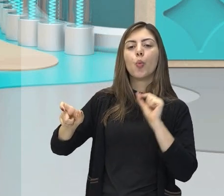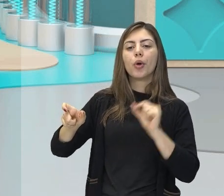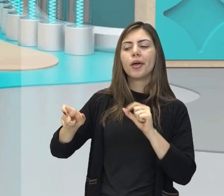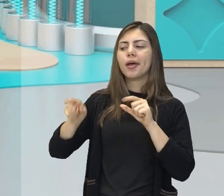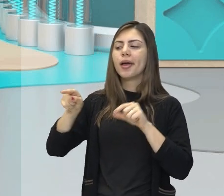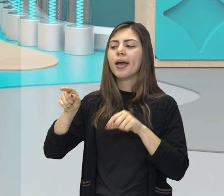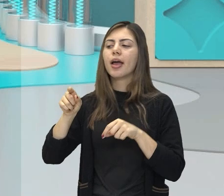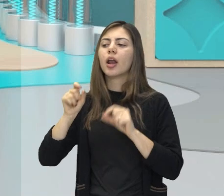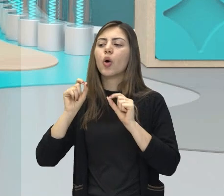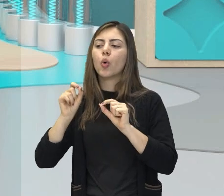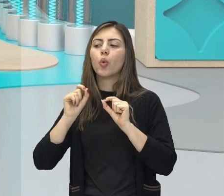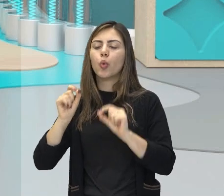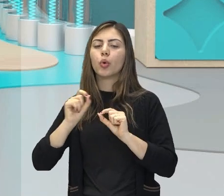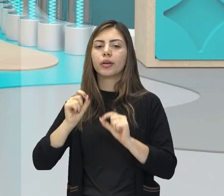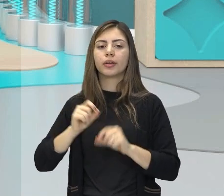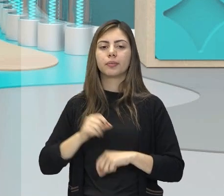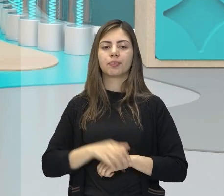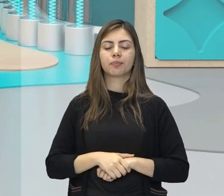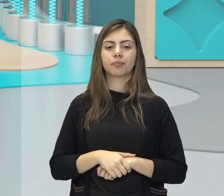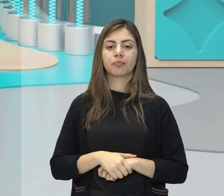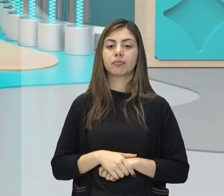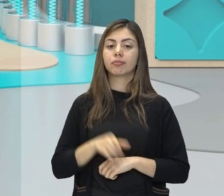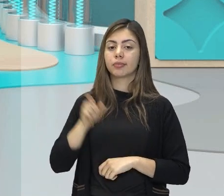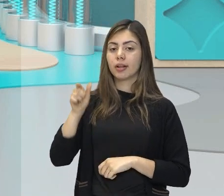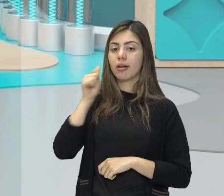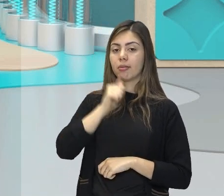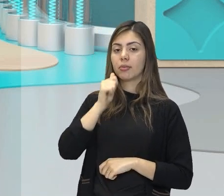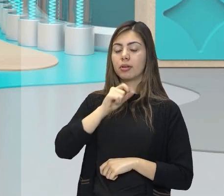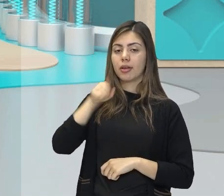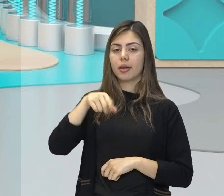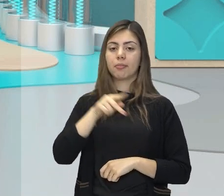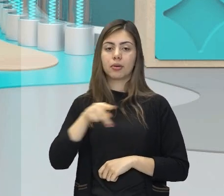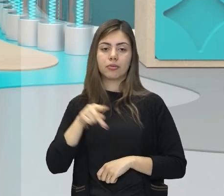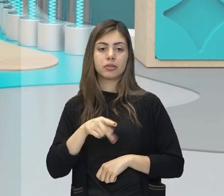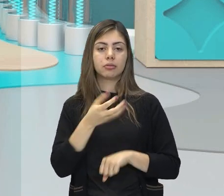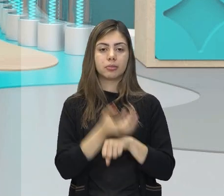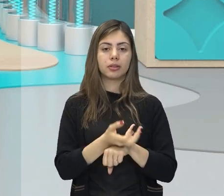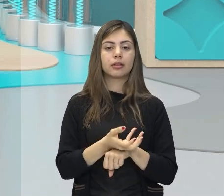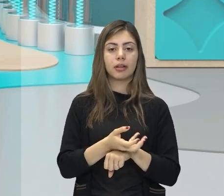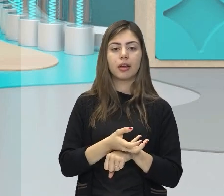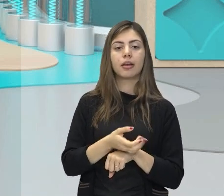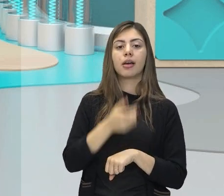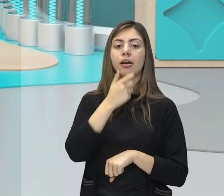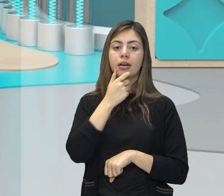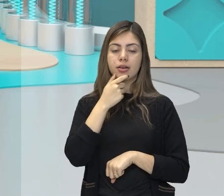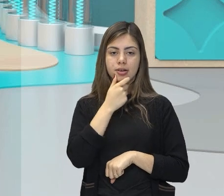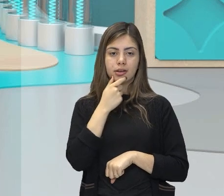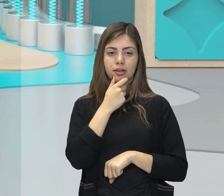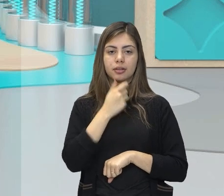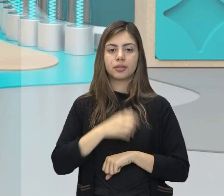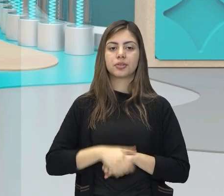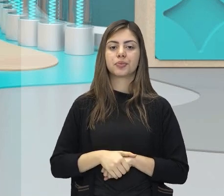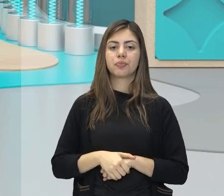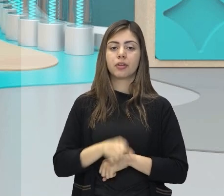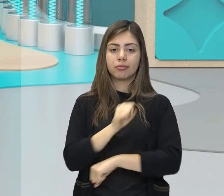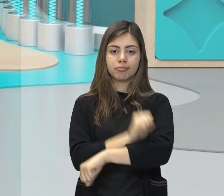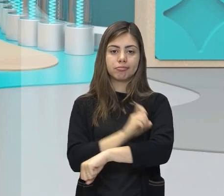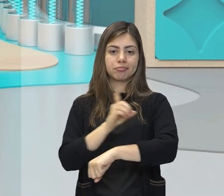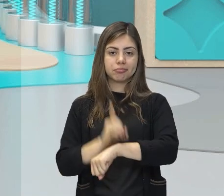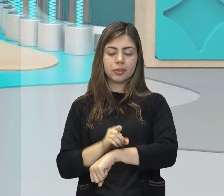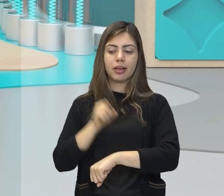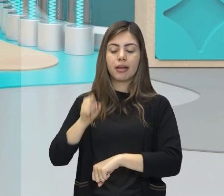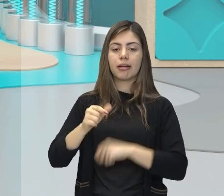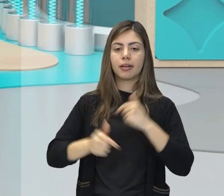ela faz, pensamos no seguinte. Fernanda Gurgel é professora de língua inglesa, da SEDUC-AM